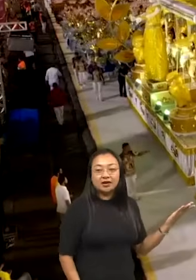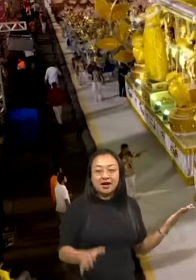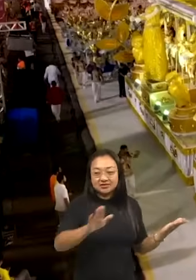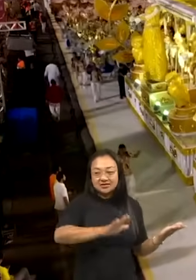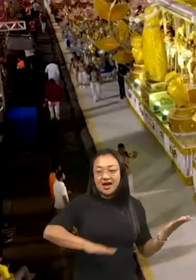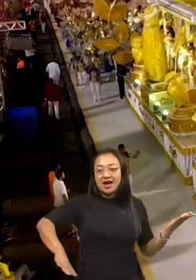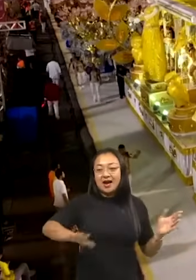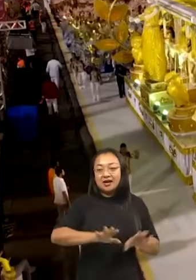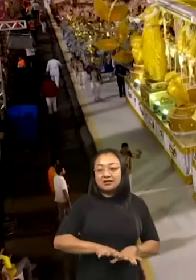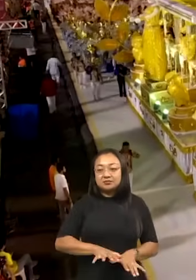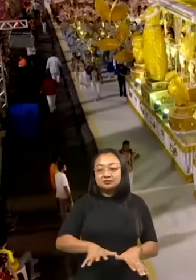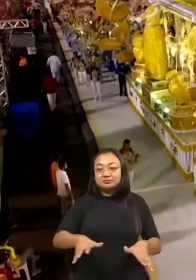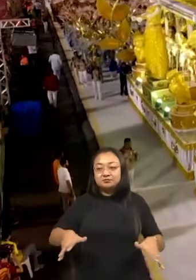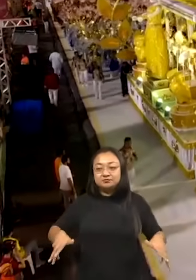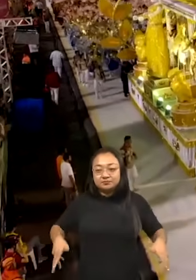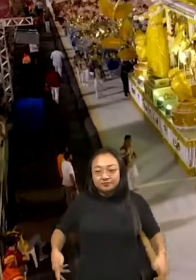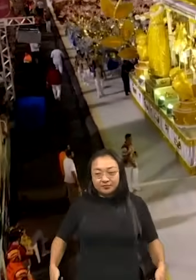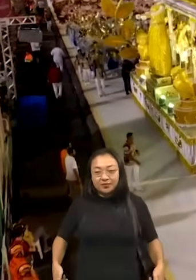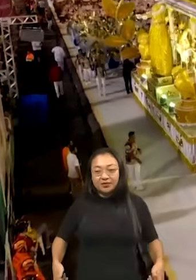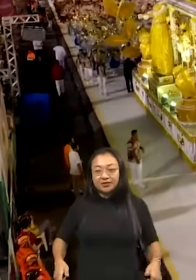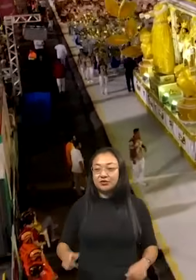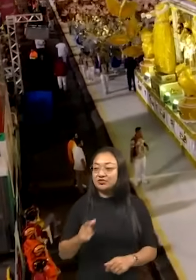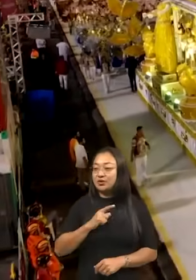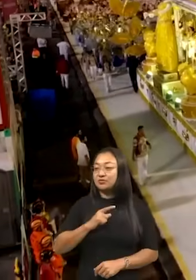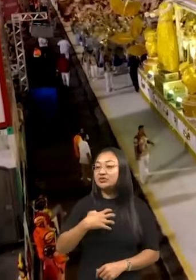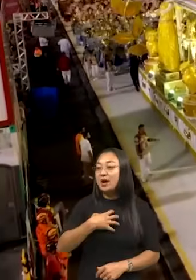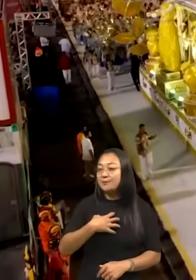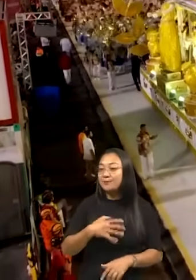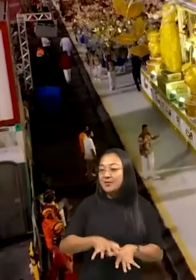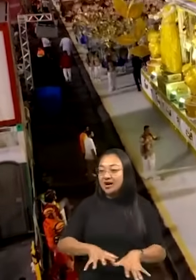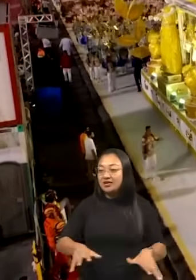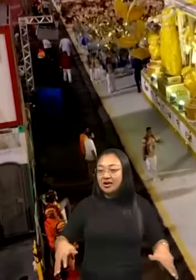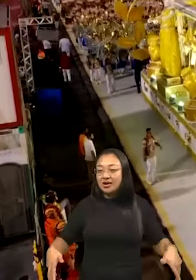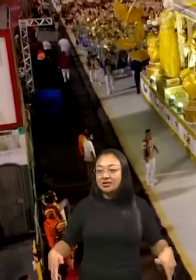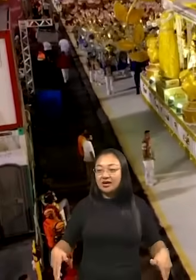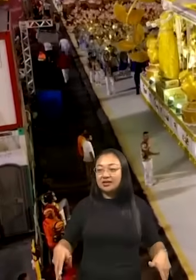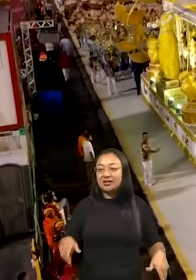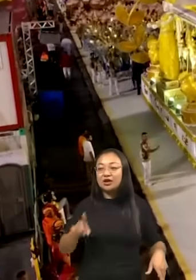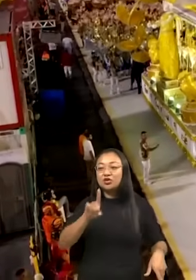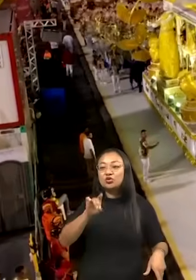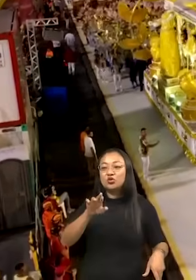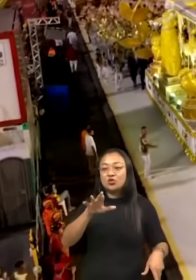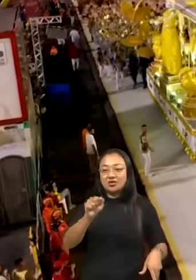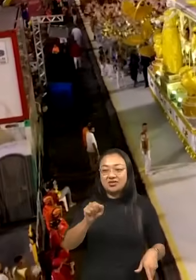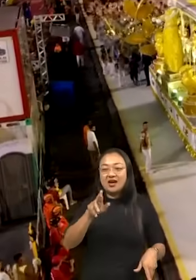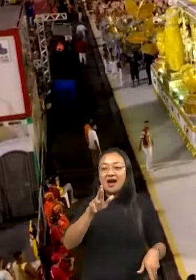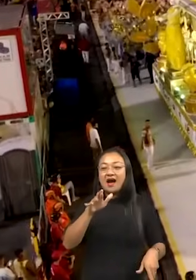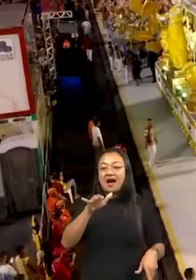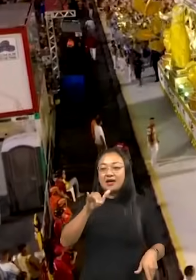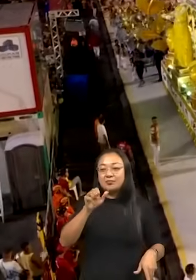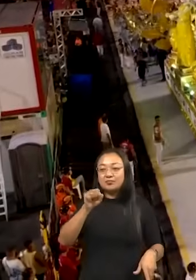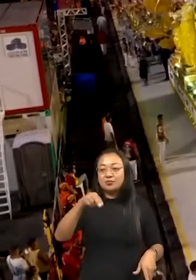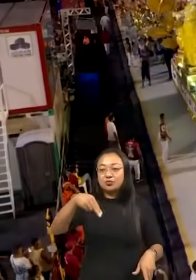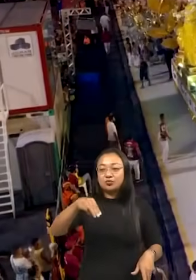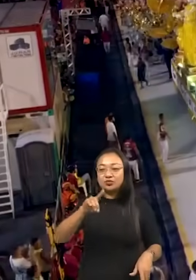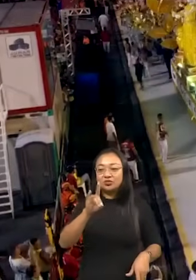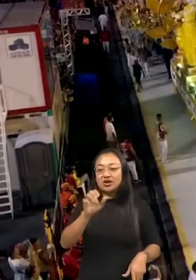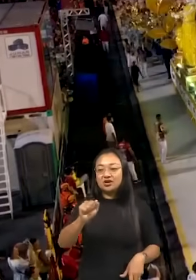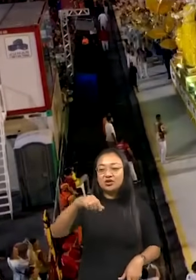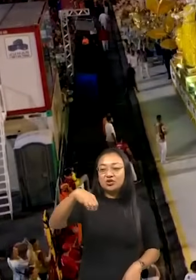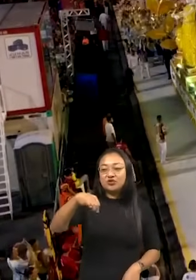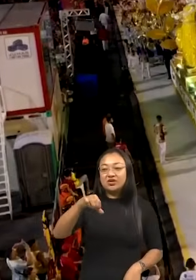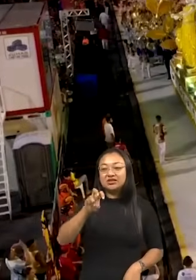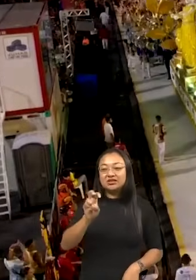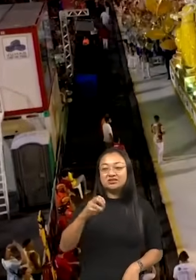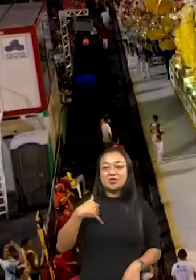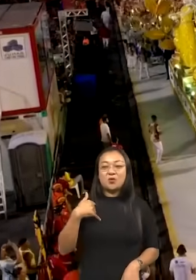né, imagem belíssima das baianas. A gente tem um destaque da dona Raimunda Alvarenga, 95 anos, é a